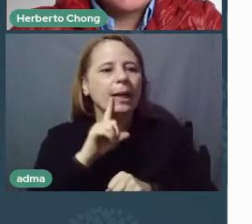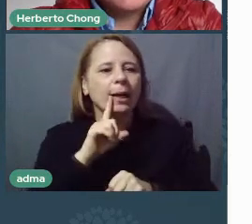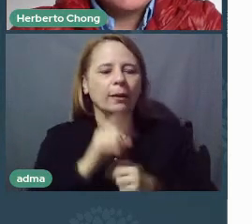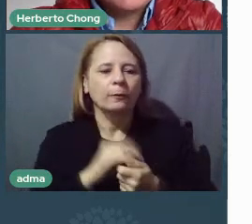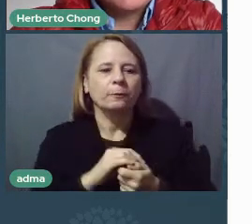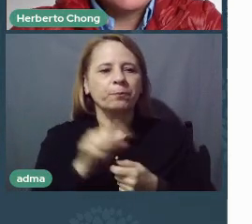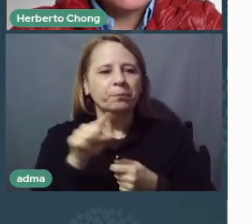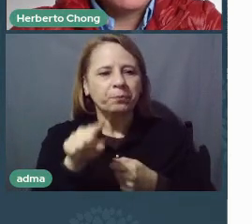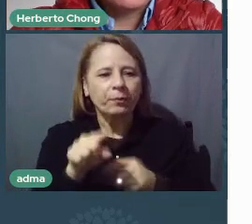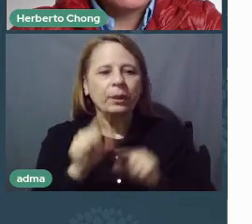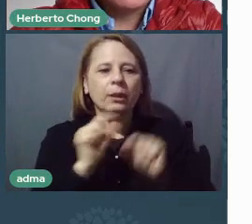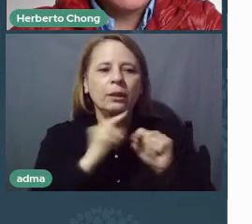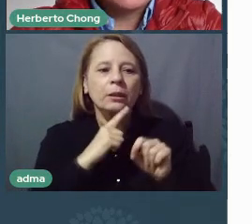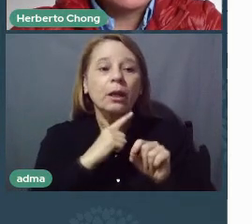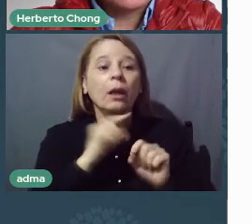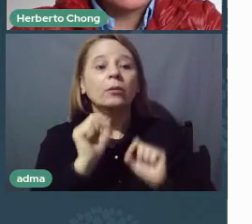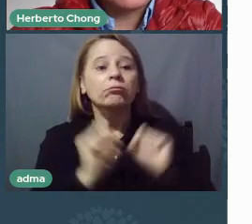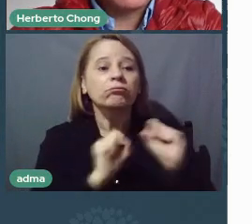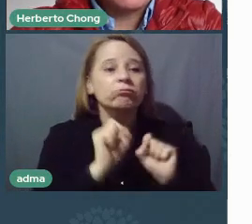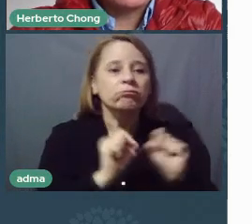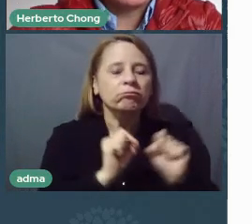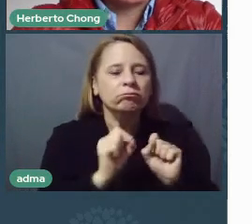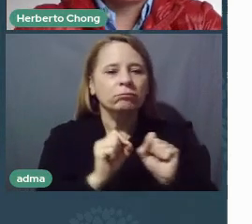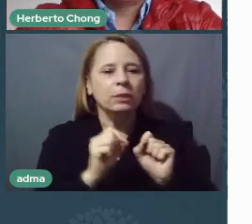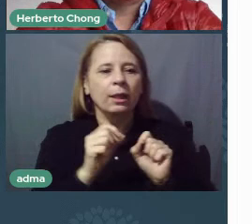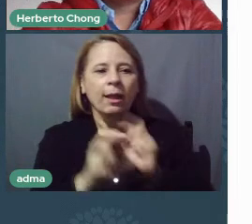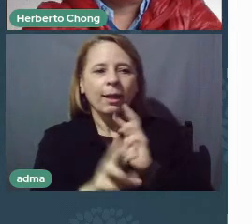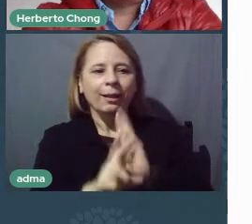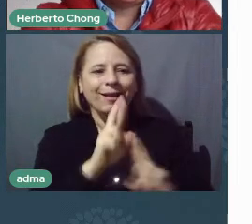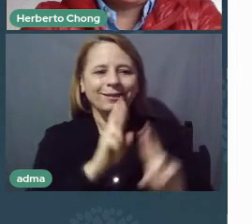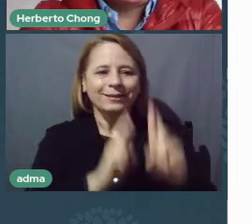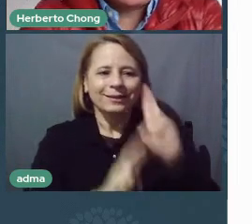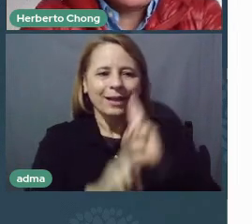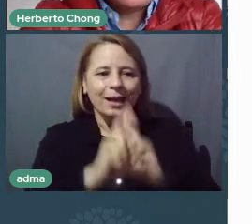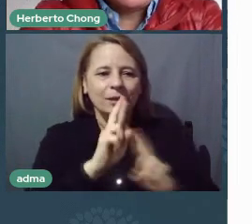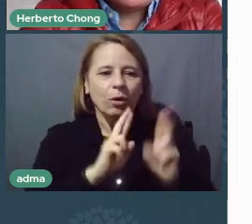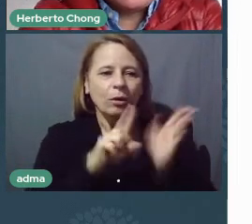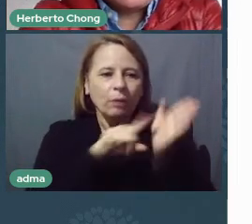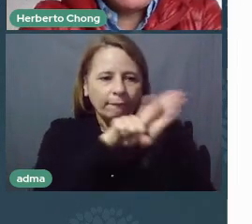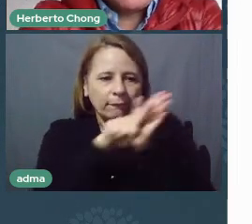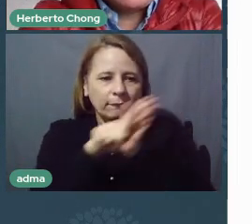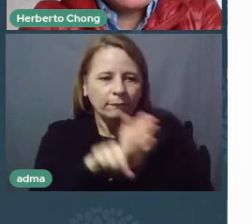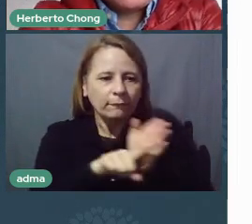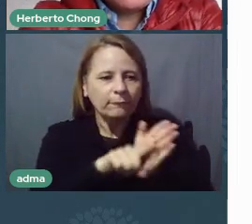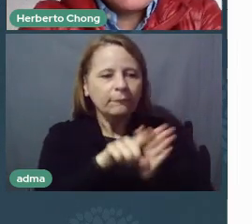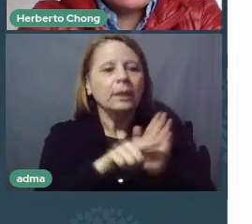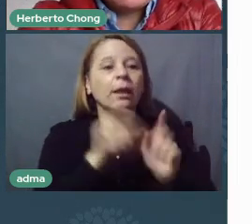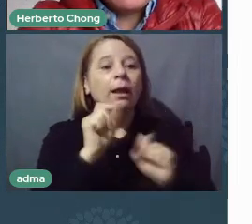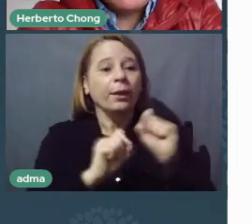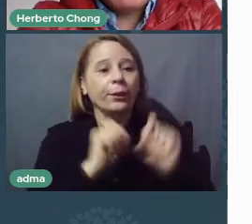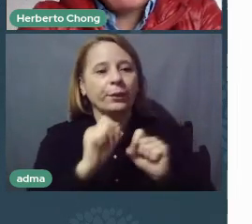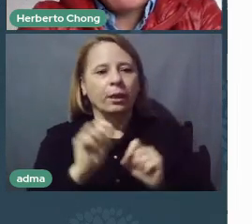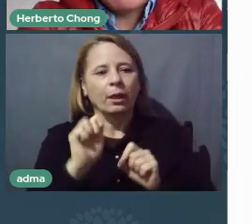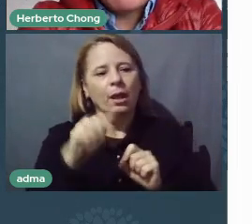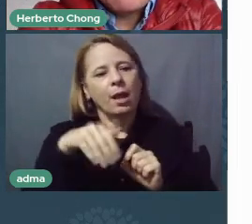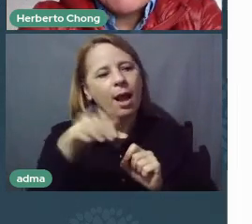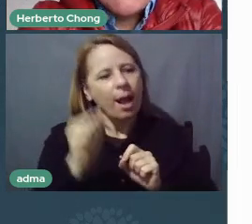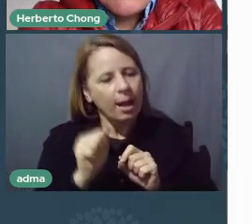Isso daqui é de acordo com uma dessas respostas do questionário ISAC, que é a presença de